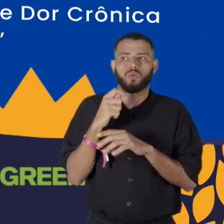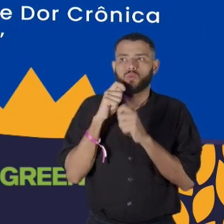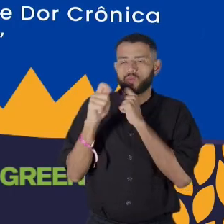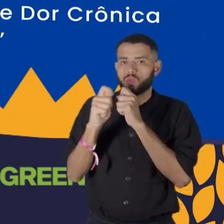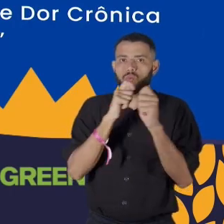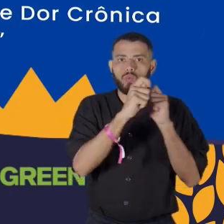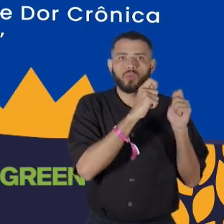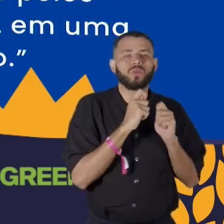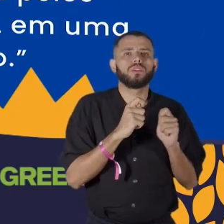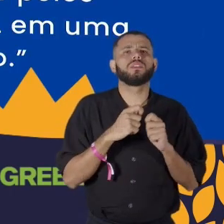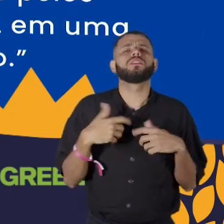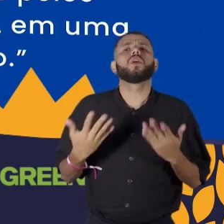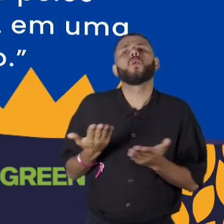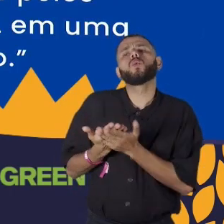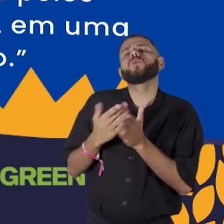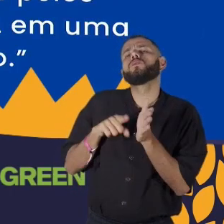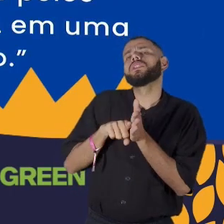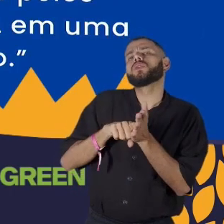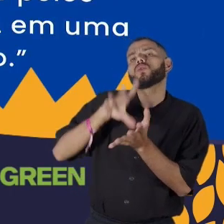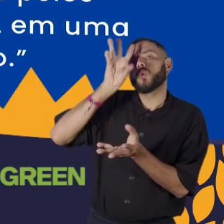Vamos ver o que concluiu esse estudo.